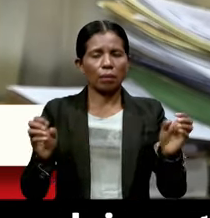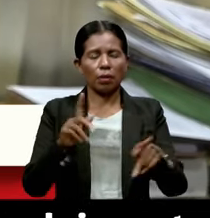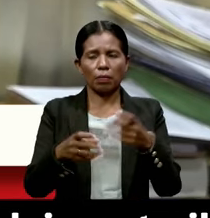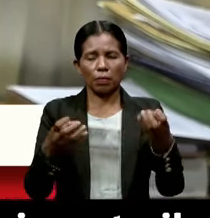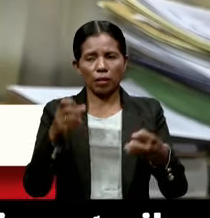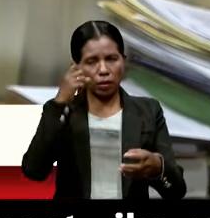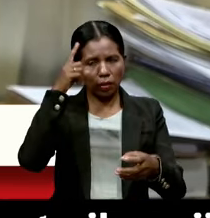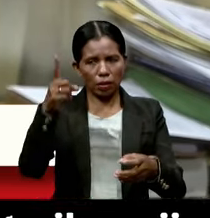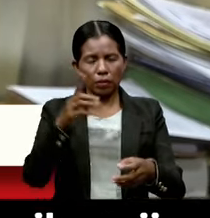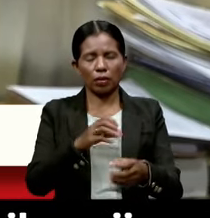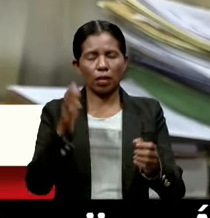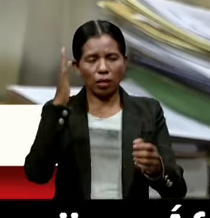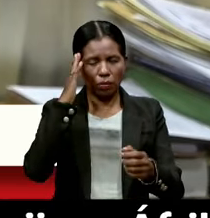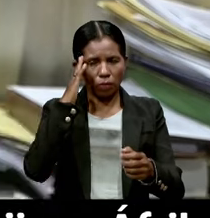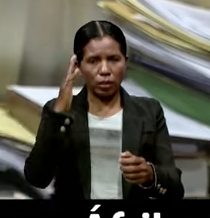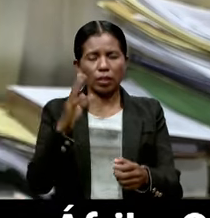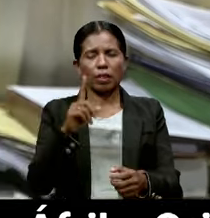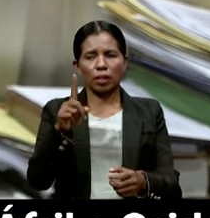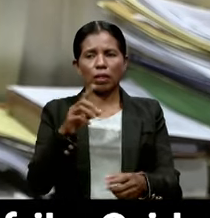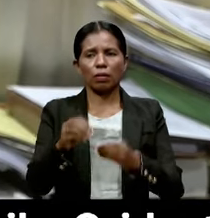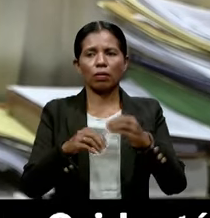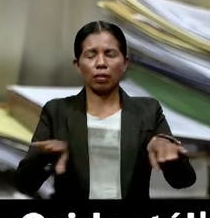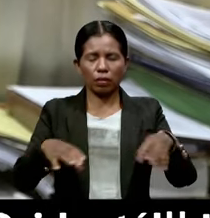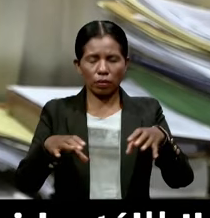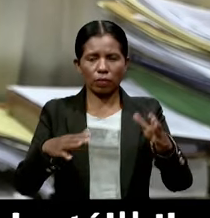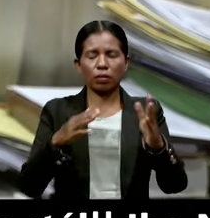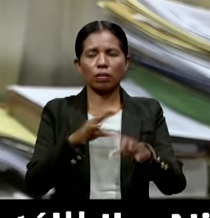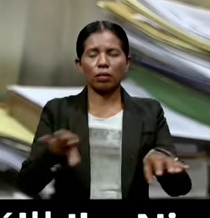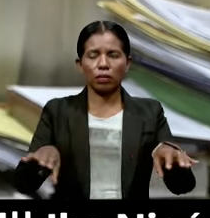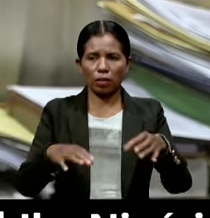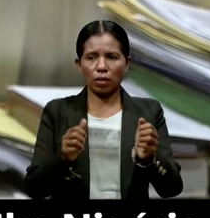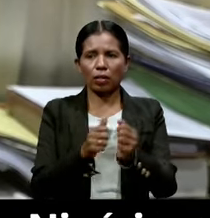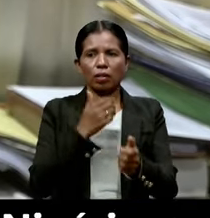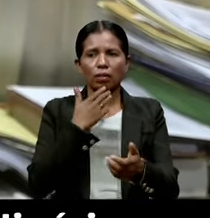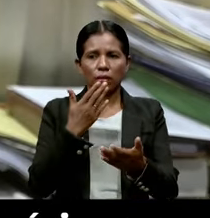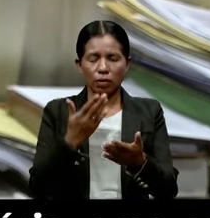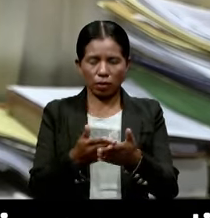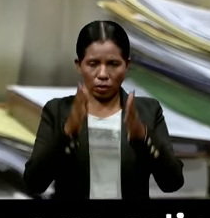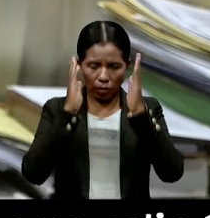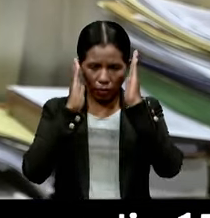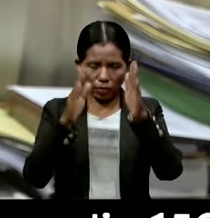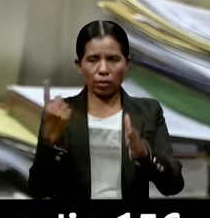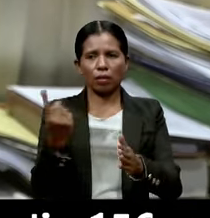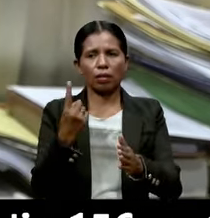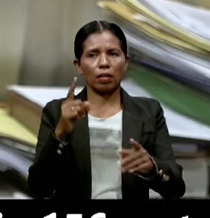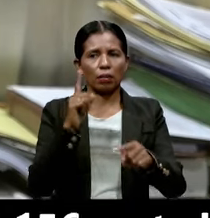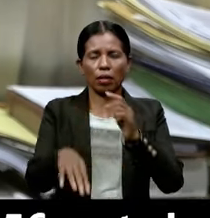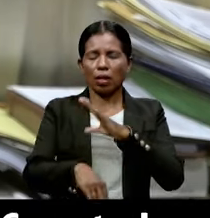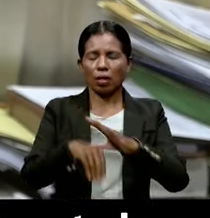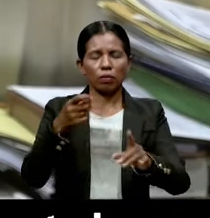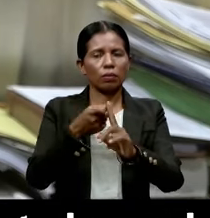não morre este pensamento de que serviço contrato, né? Serviço de certo, serviço de permanente, que nem level saiu sem